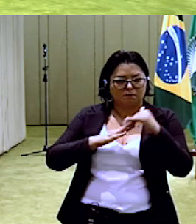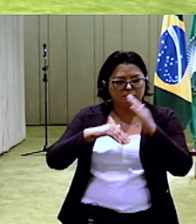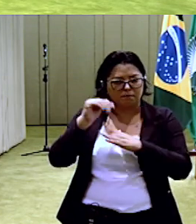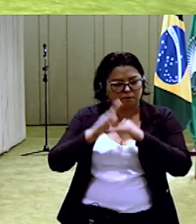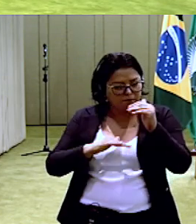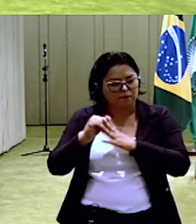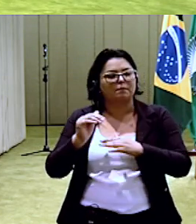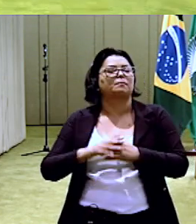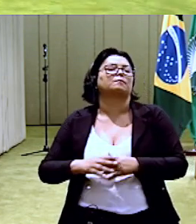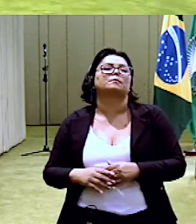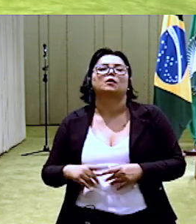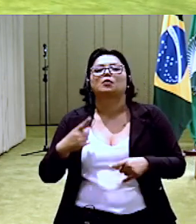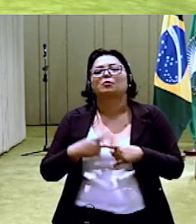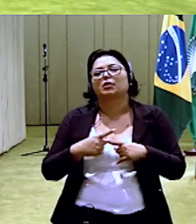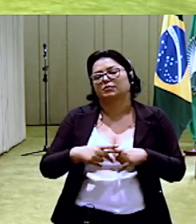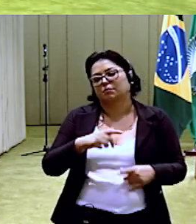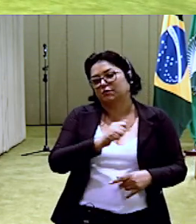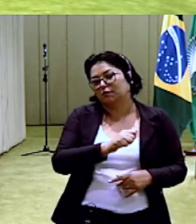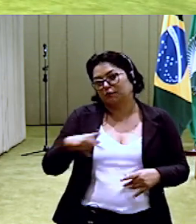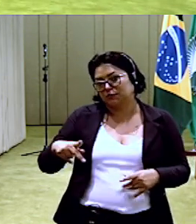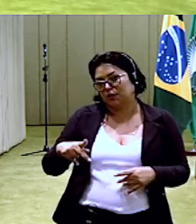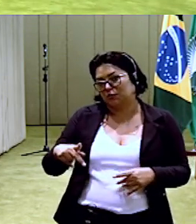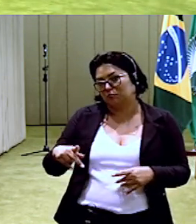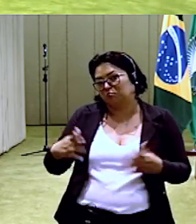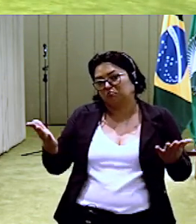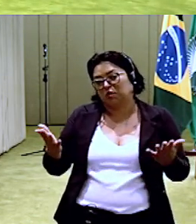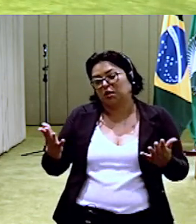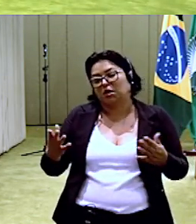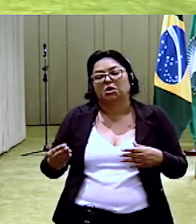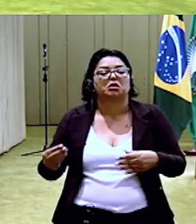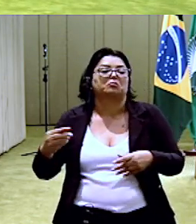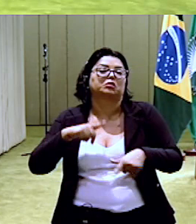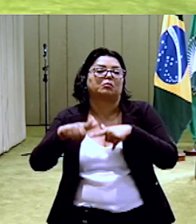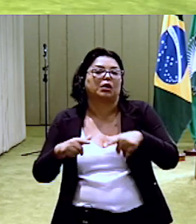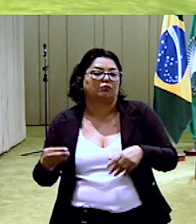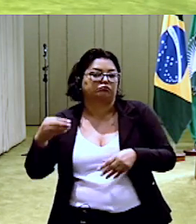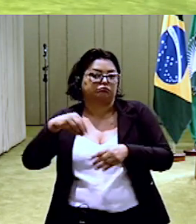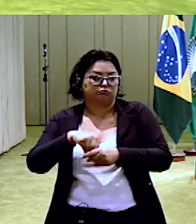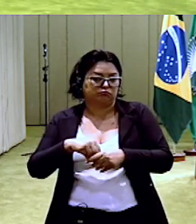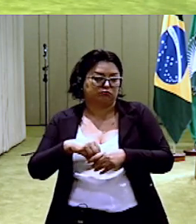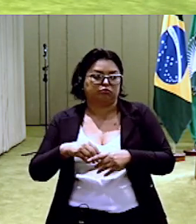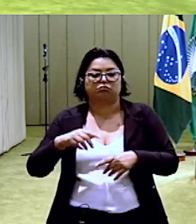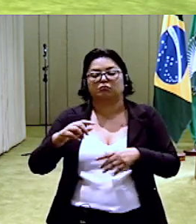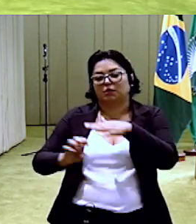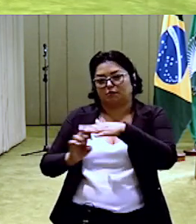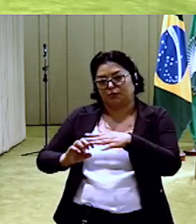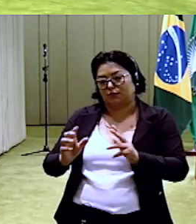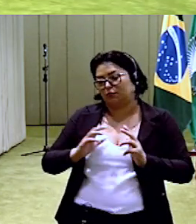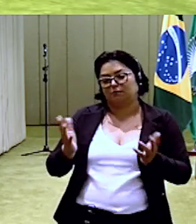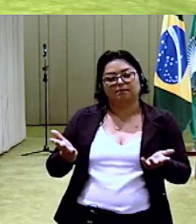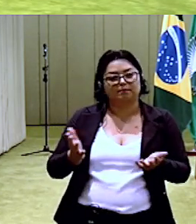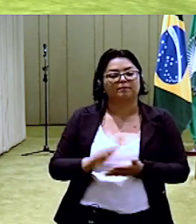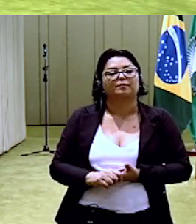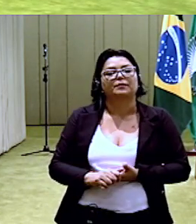você pode ser bem representado e não estar em situação, em posições executivas. E temos várias instituições assim, desse